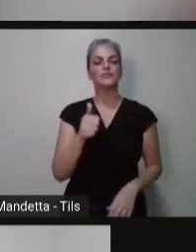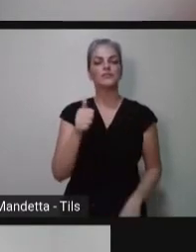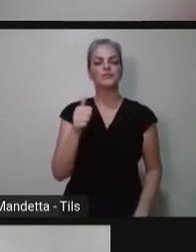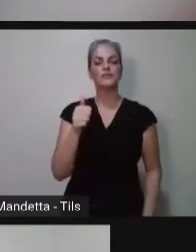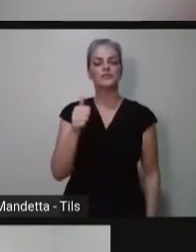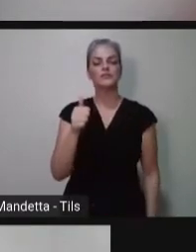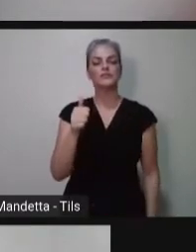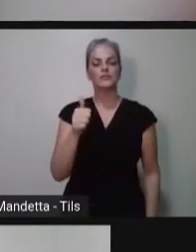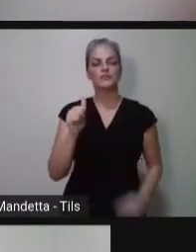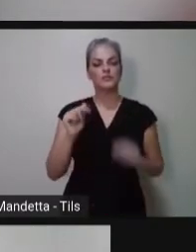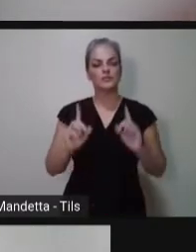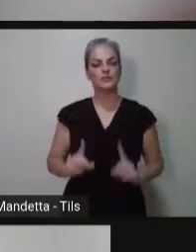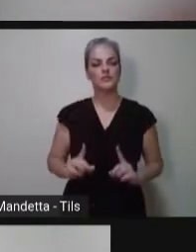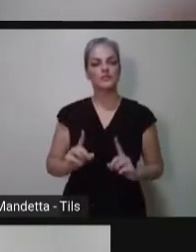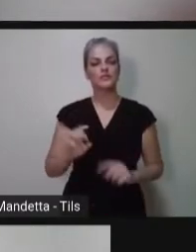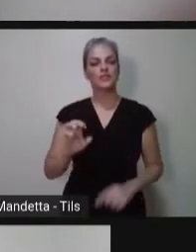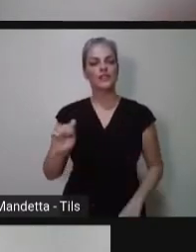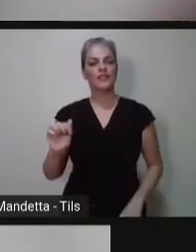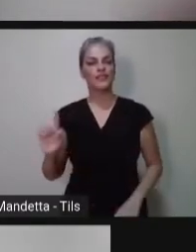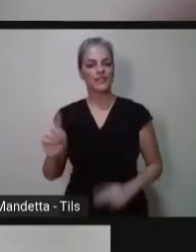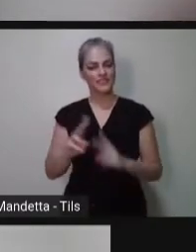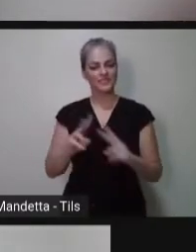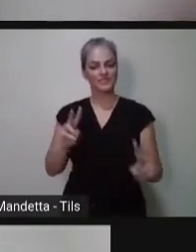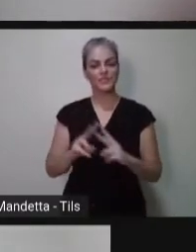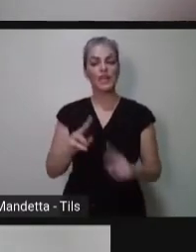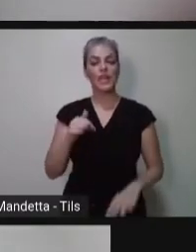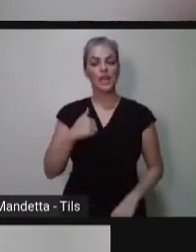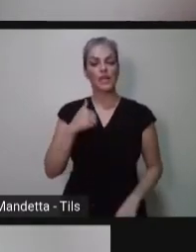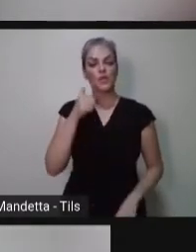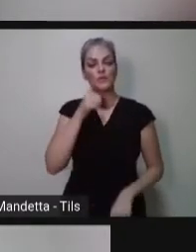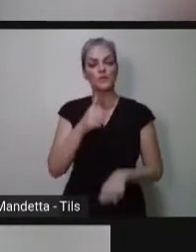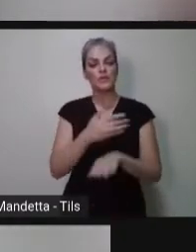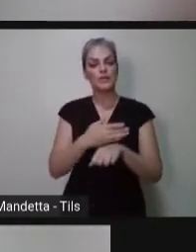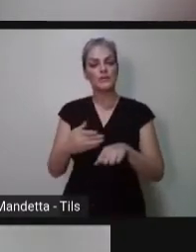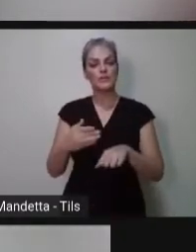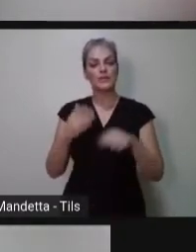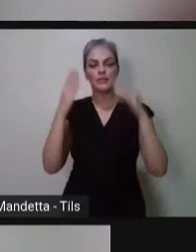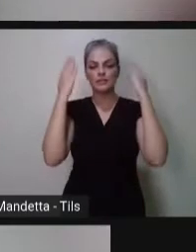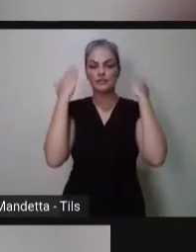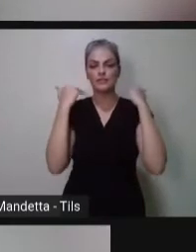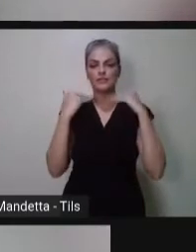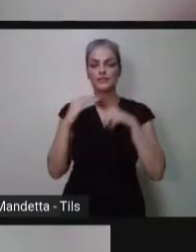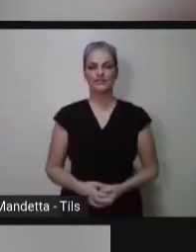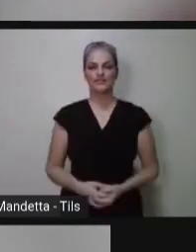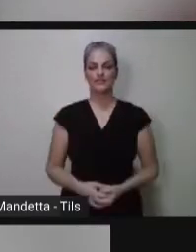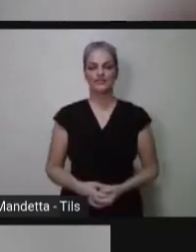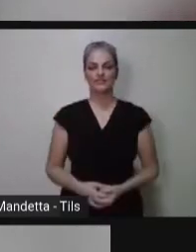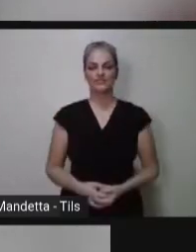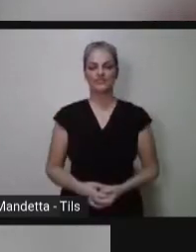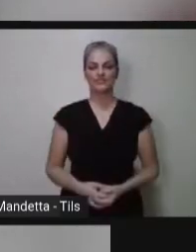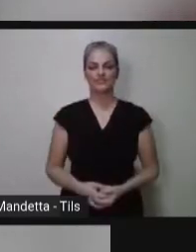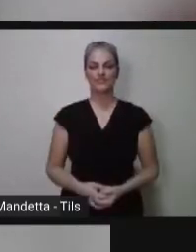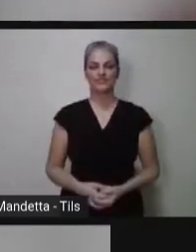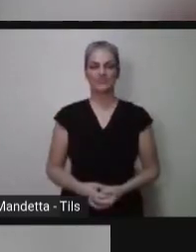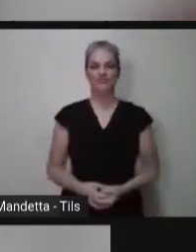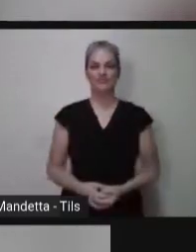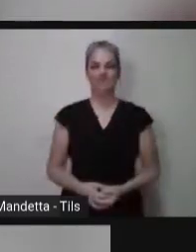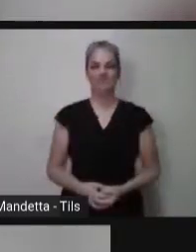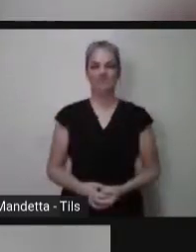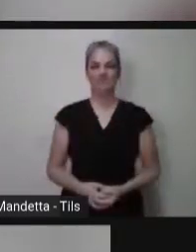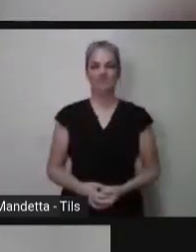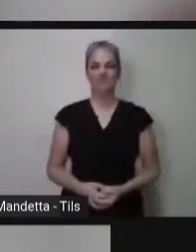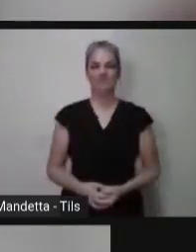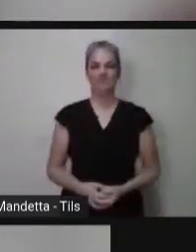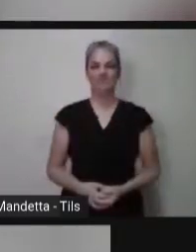EAD. Eu sou uma mulher branca, cabelos castanhos, na altura do ombro. Sido dias de